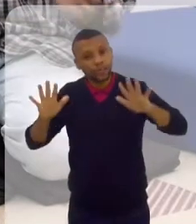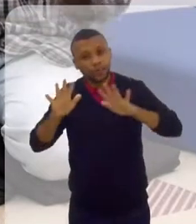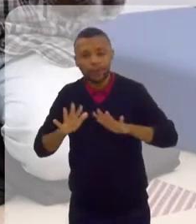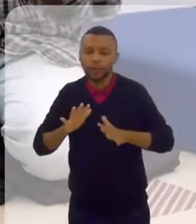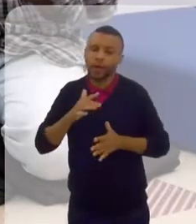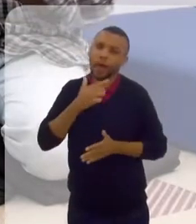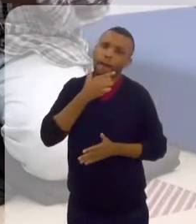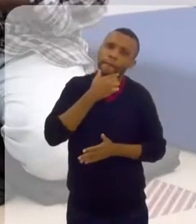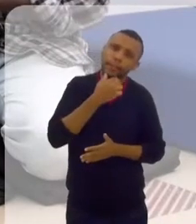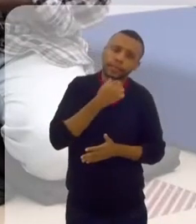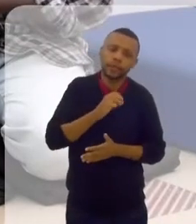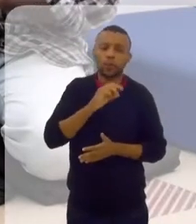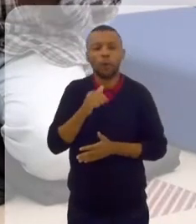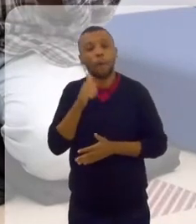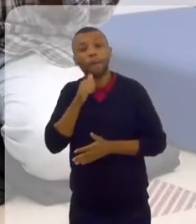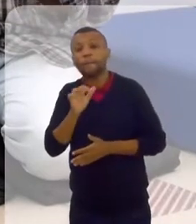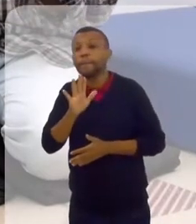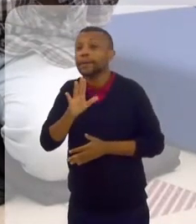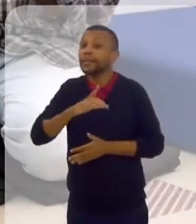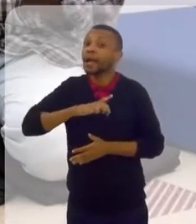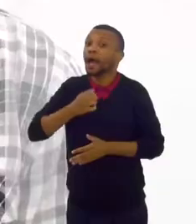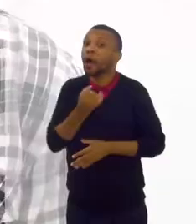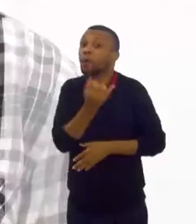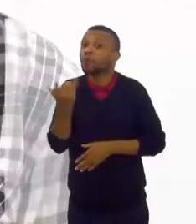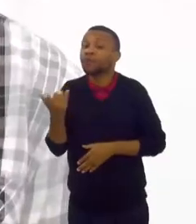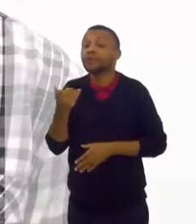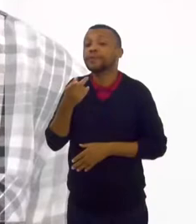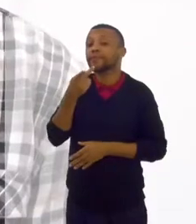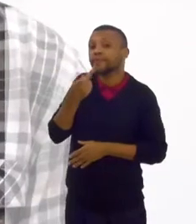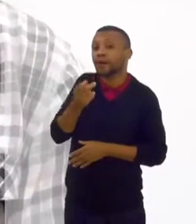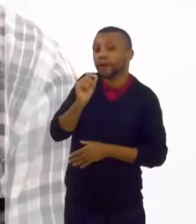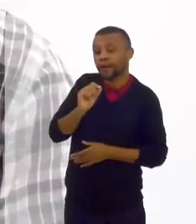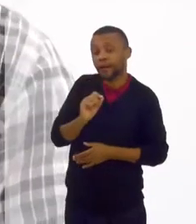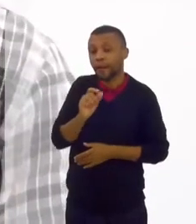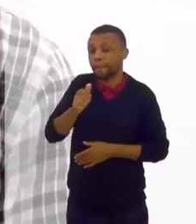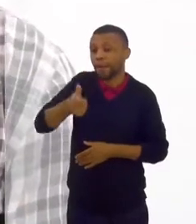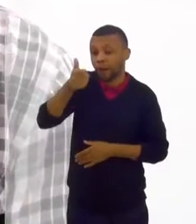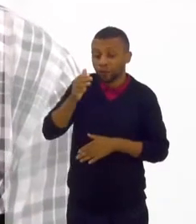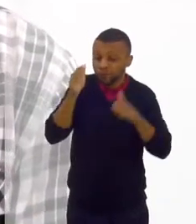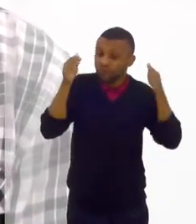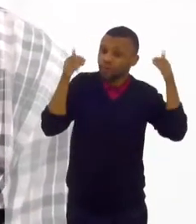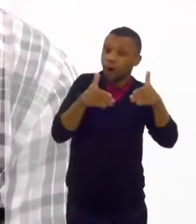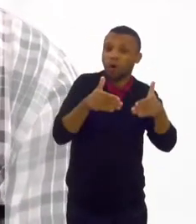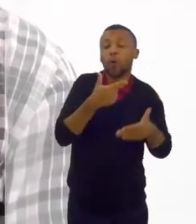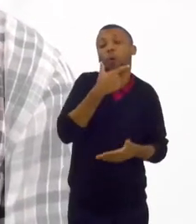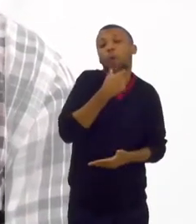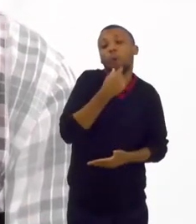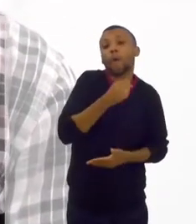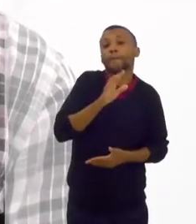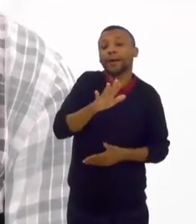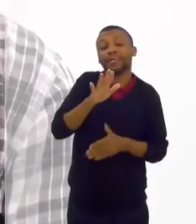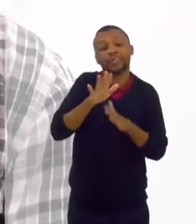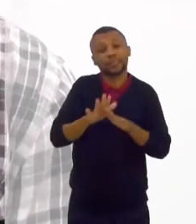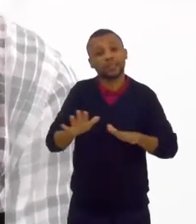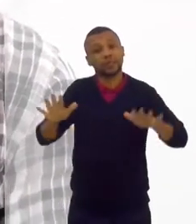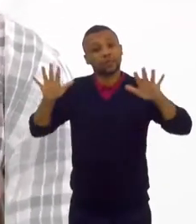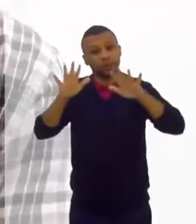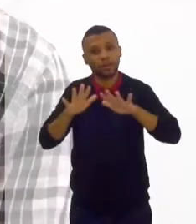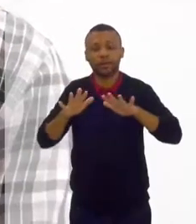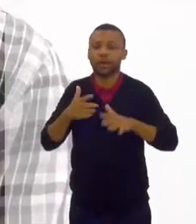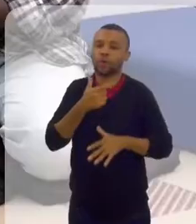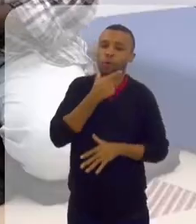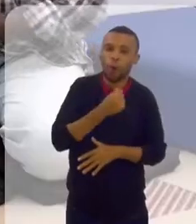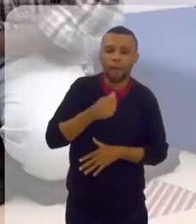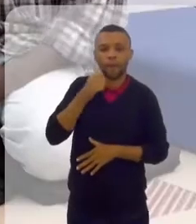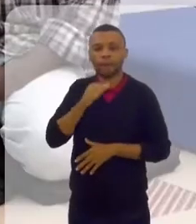seja menino ou menina. Mas tem alguns que falam, não, eu sou com menino, mas o mais plausível é com